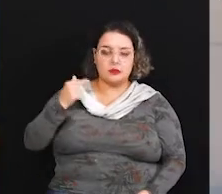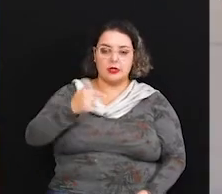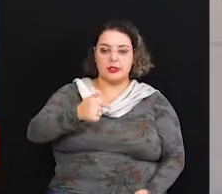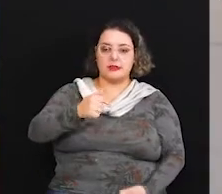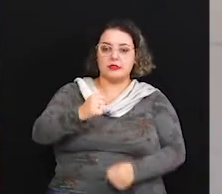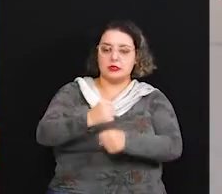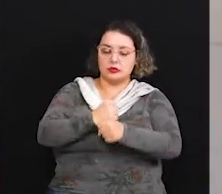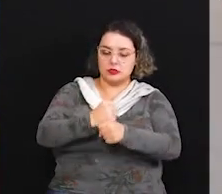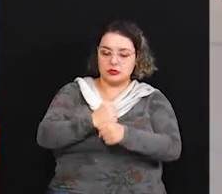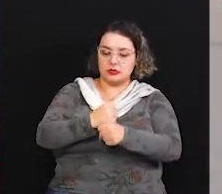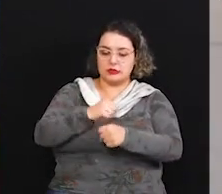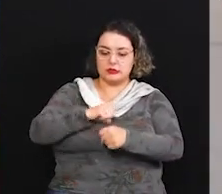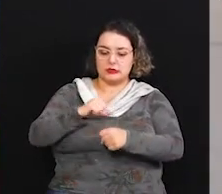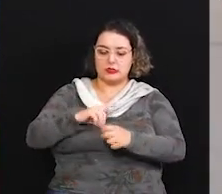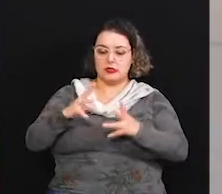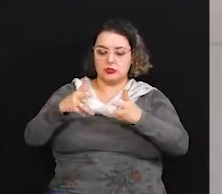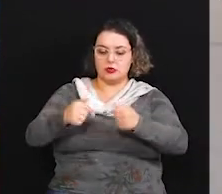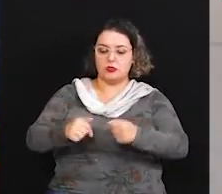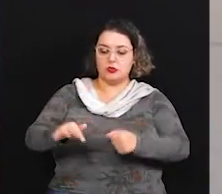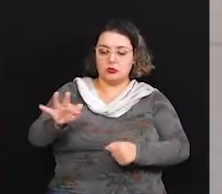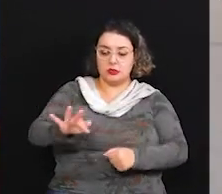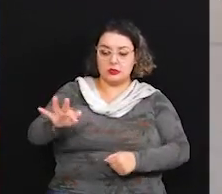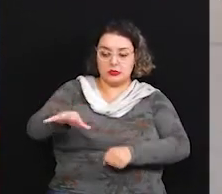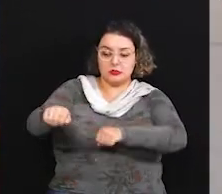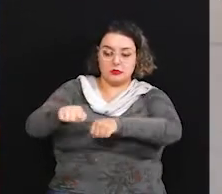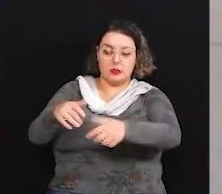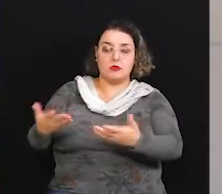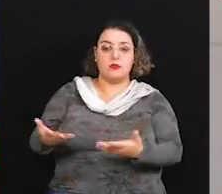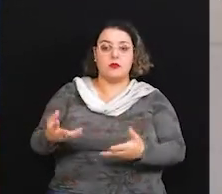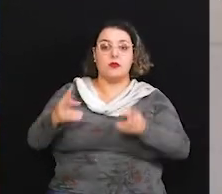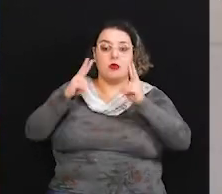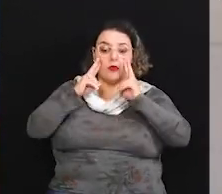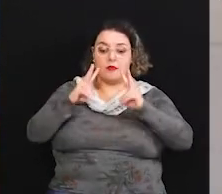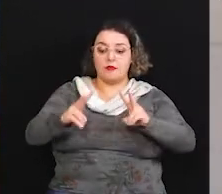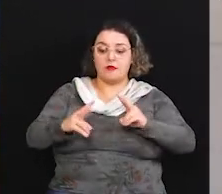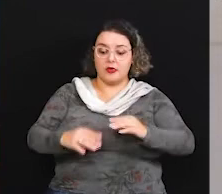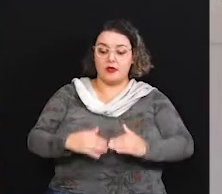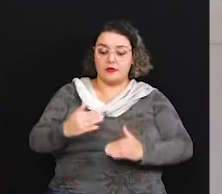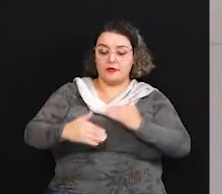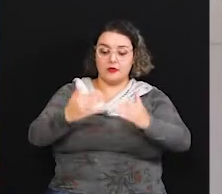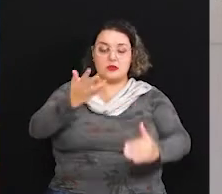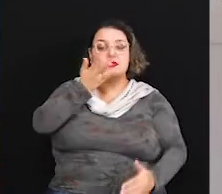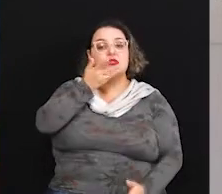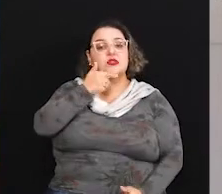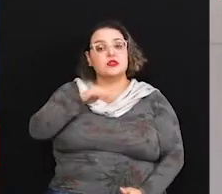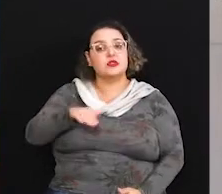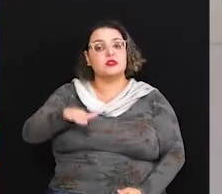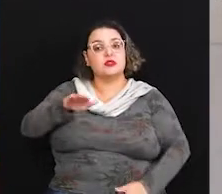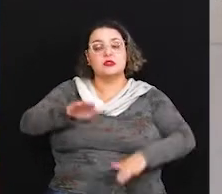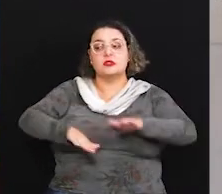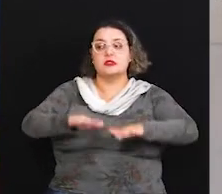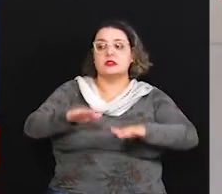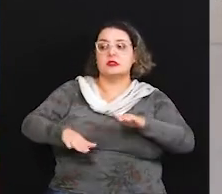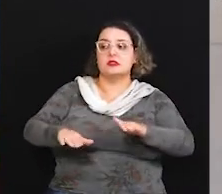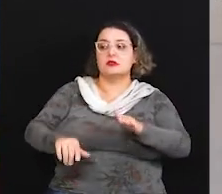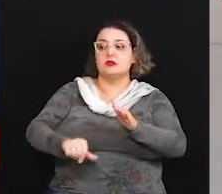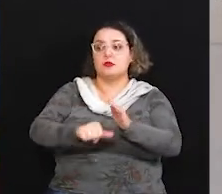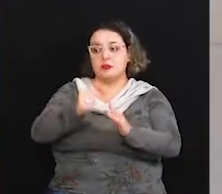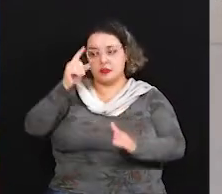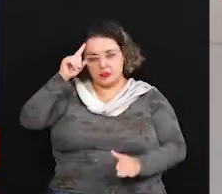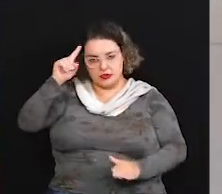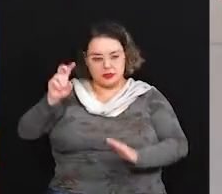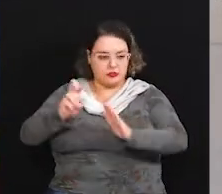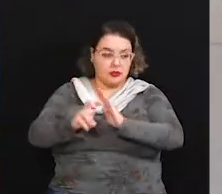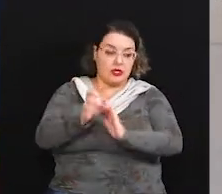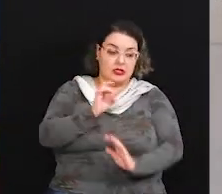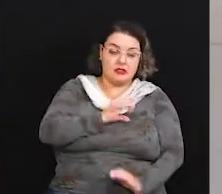7 anos e tem toda essa formação, como é para você ver a evolução dessas crianças que às vezes, primeiro dia